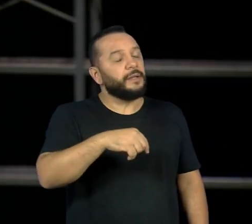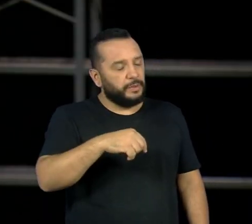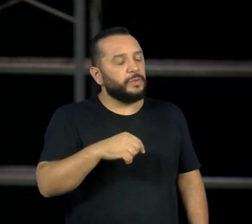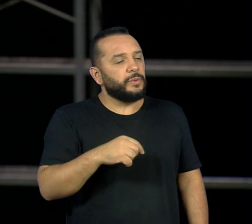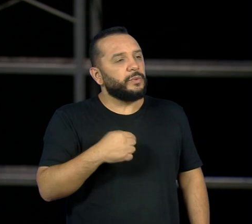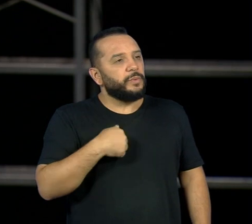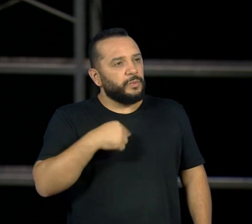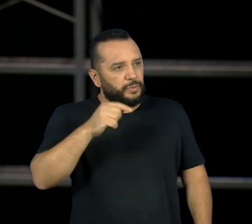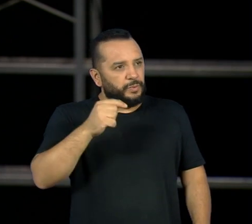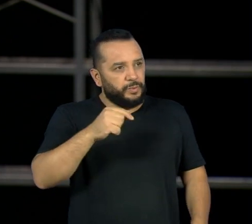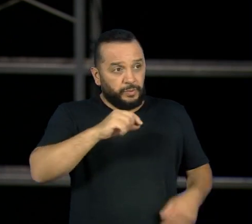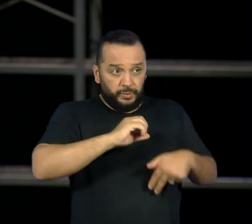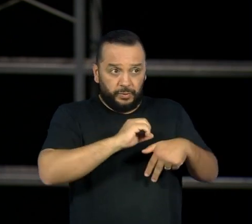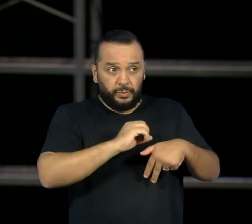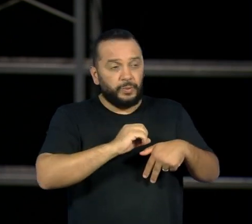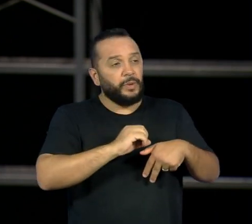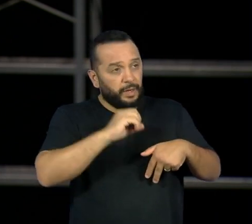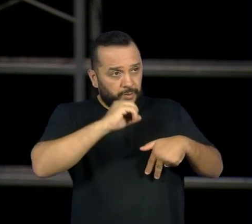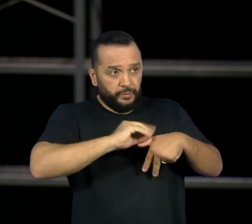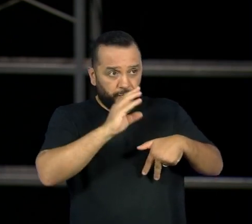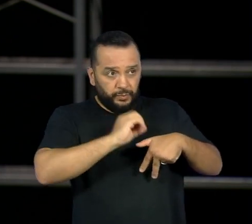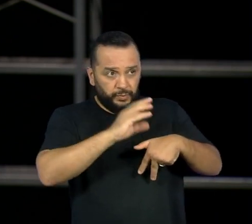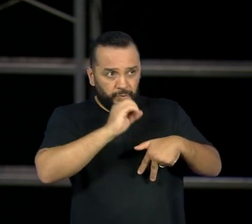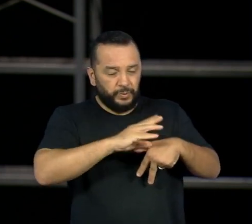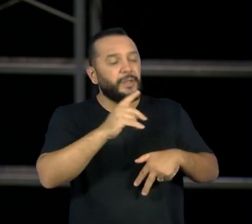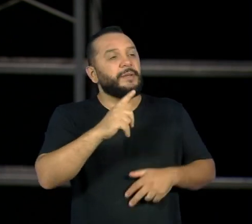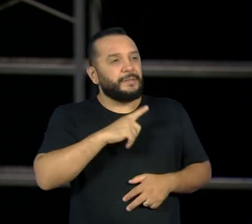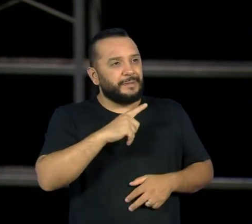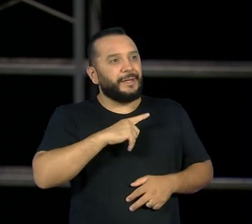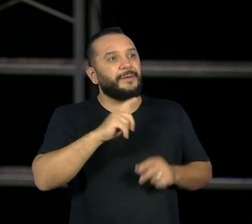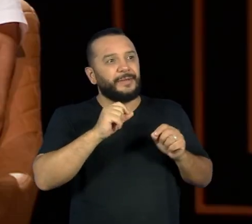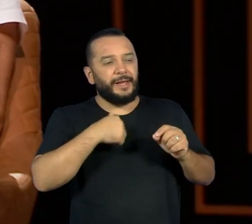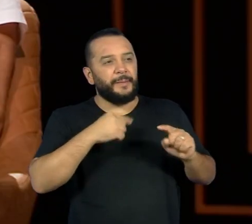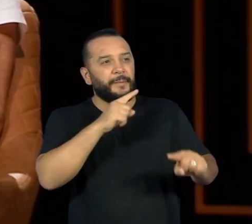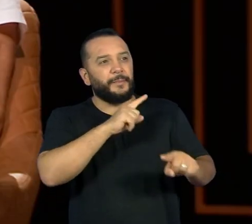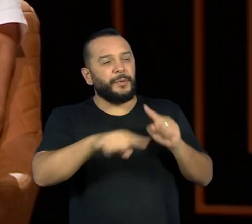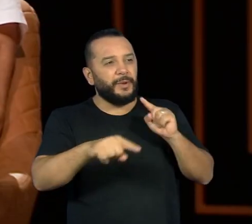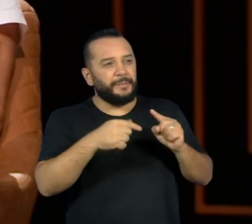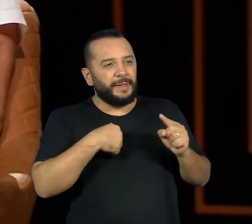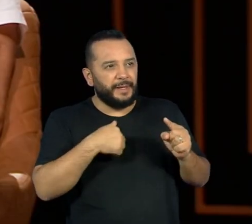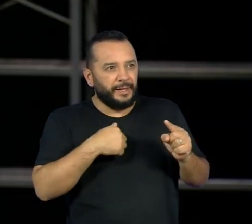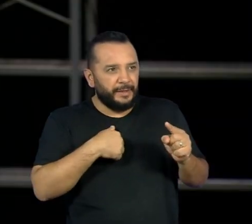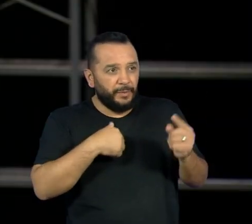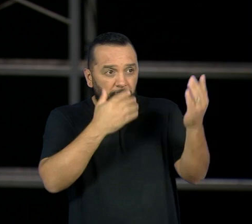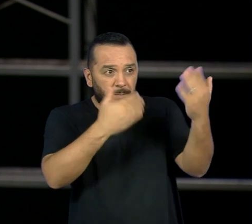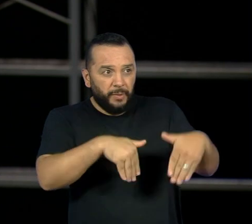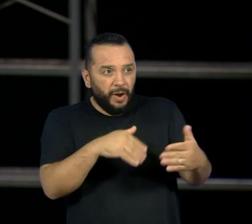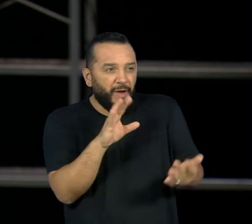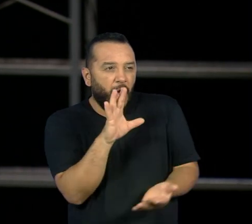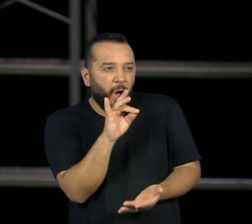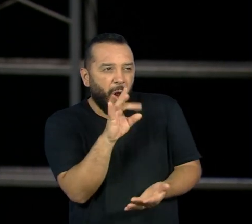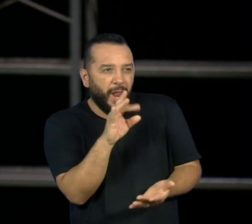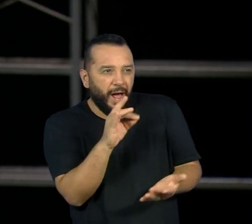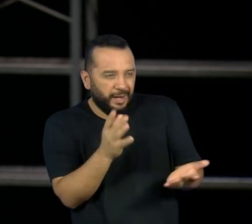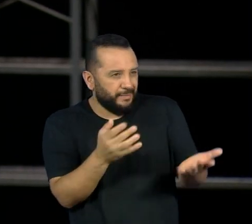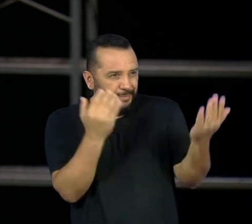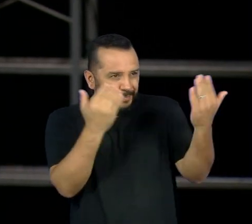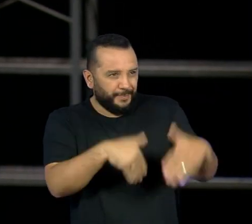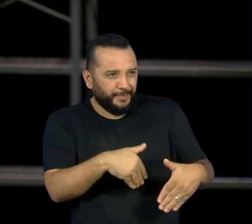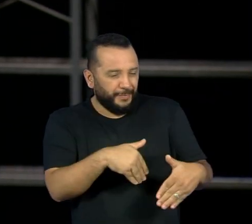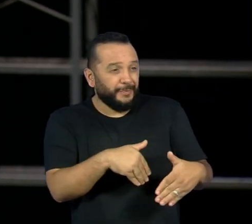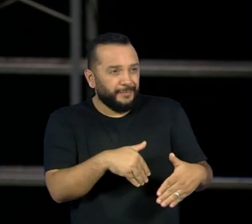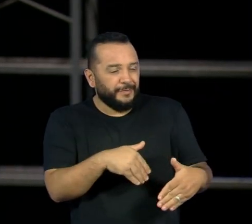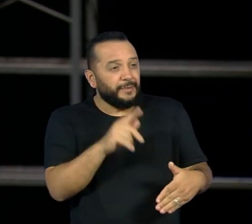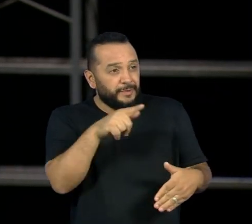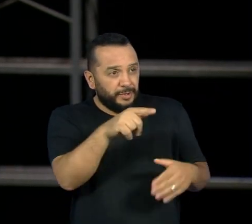programa É Proibido Colar, né? Que era uma atração super animada com os jovens Até estudantes. hoje é um baita sucesso. É um baita sucesso, né? Então, olha